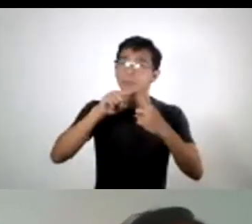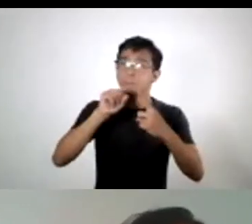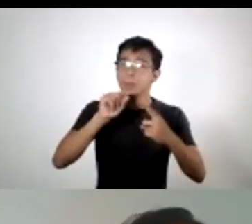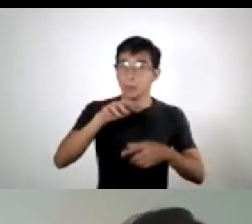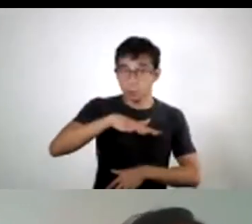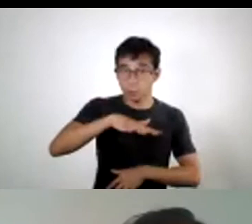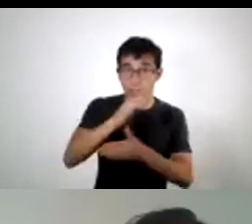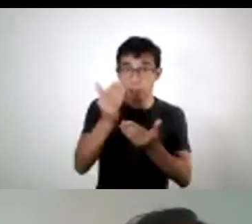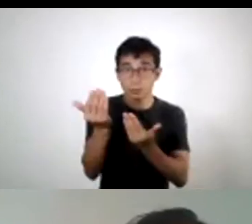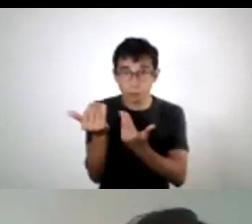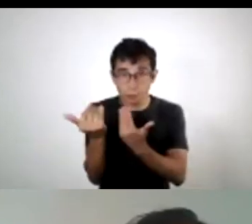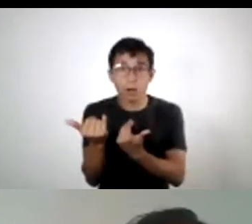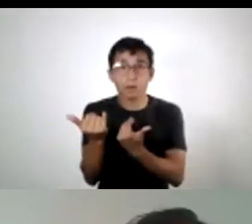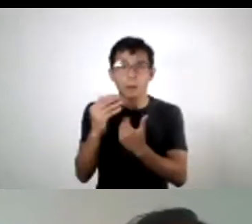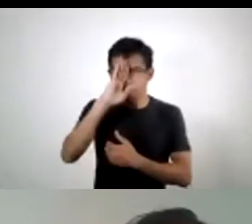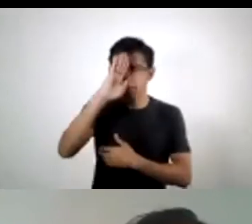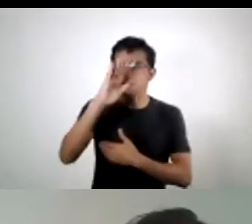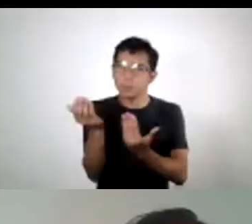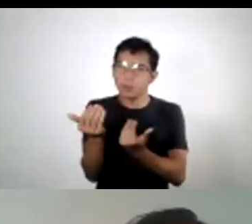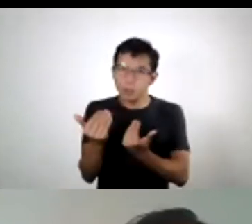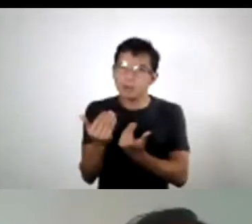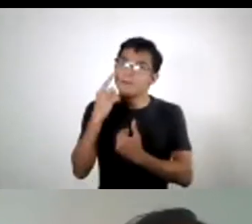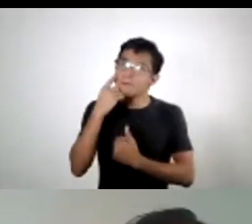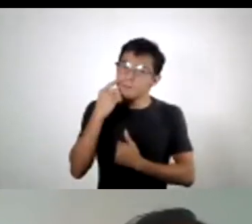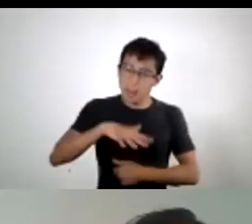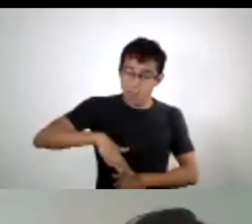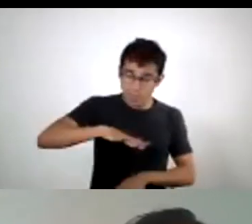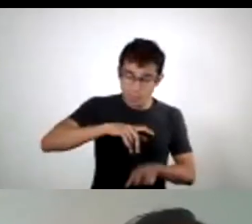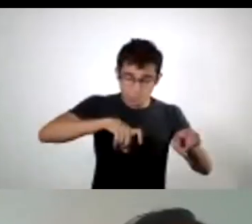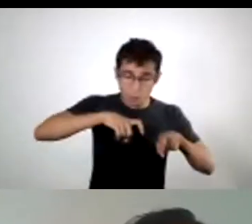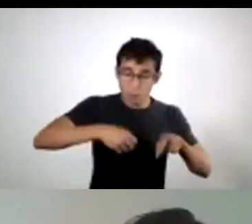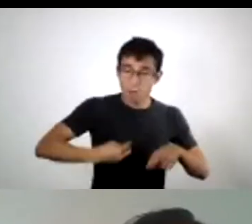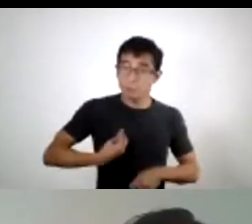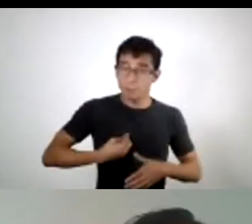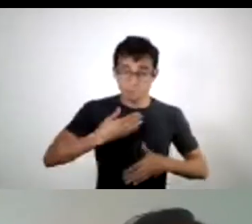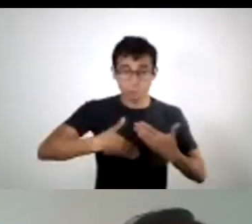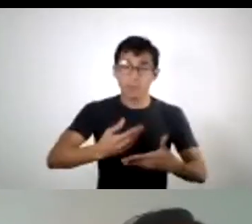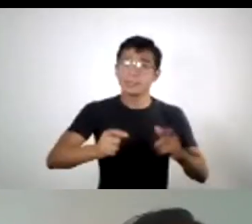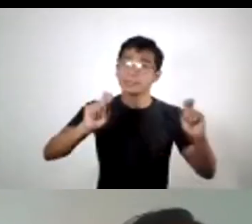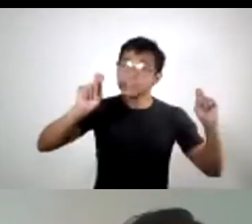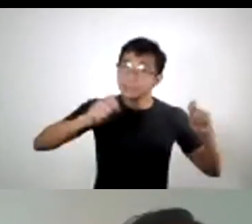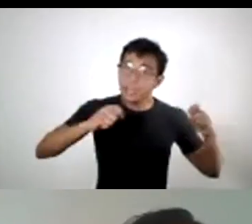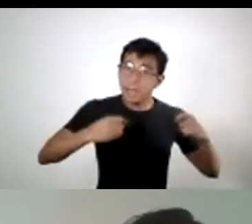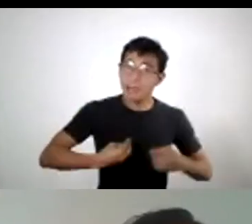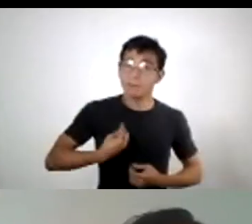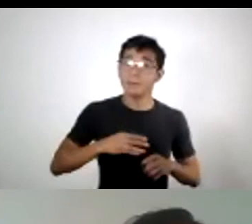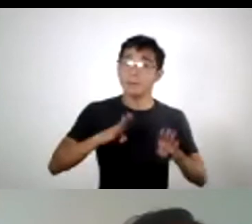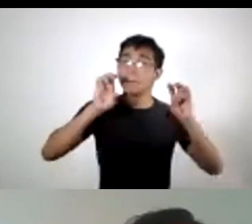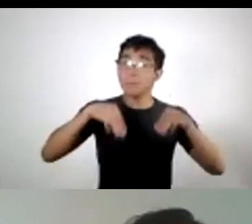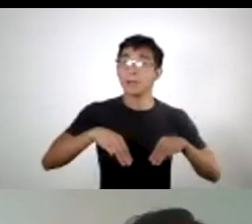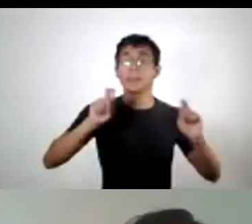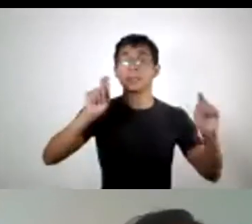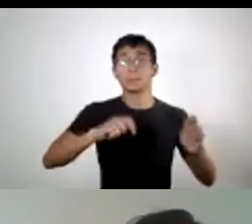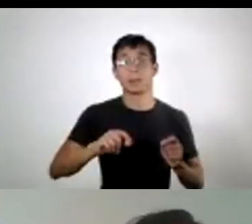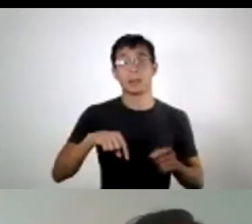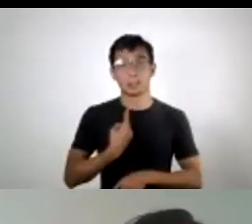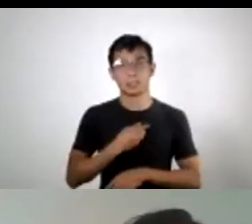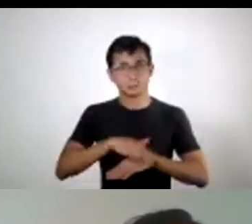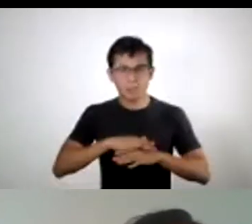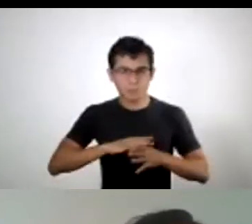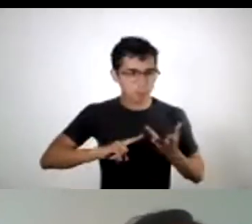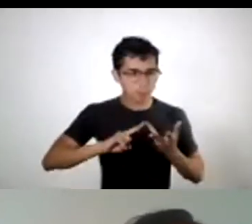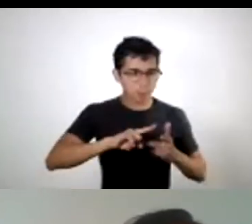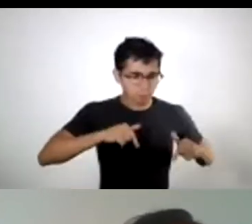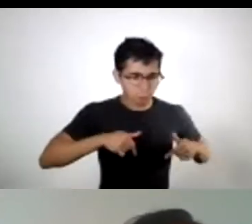que é possível viver bem no território, mas aquilo que cabe à comunidade fazer, nós estamos fazendo. Mas aquilo que cabe às